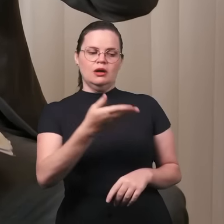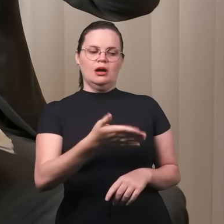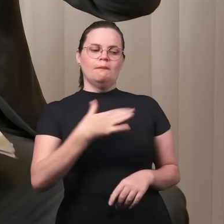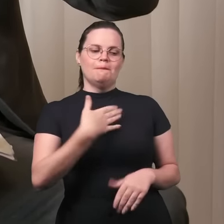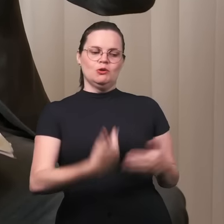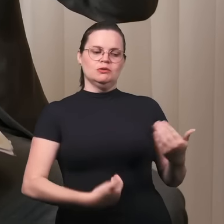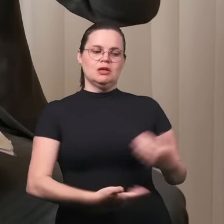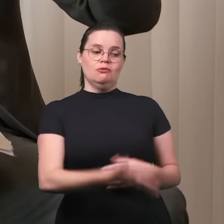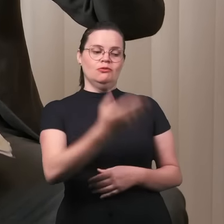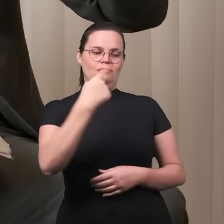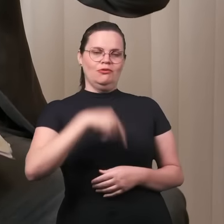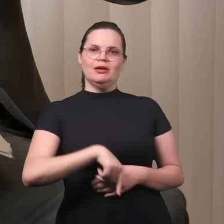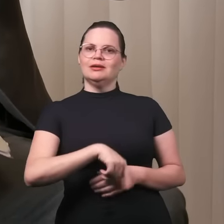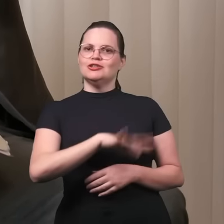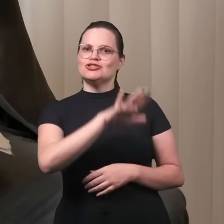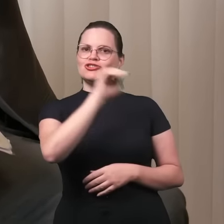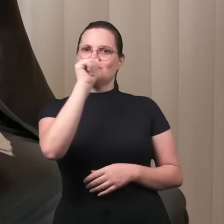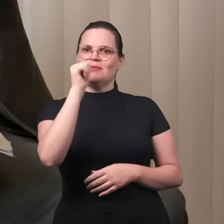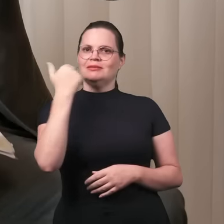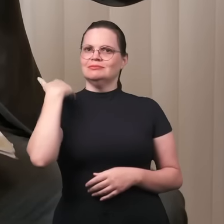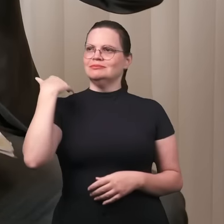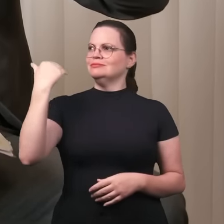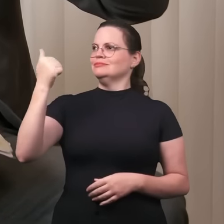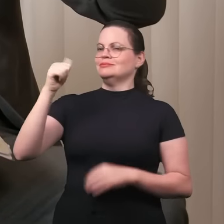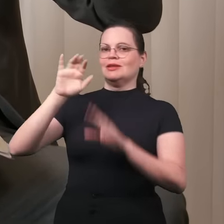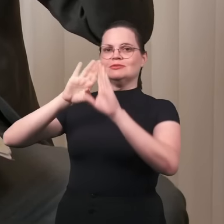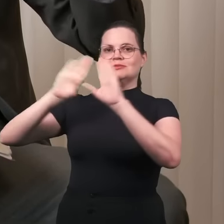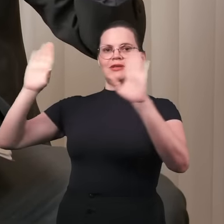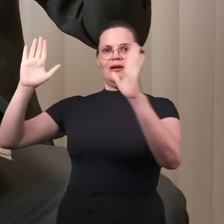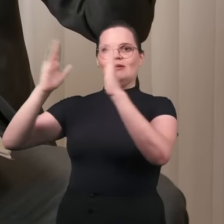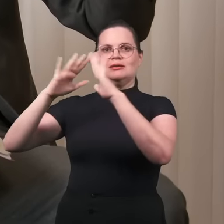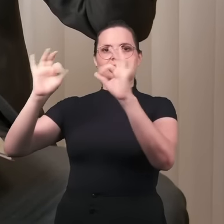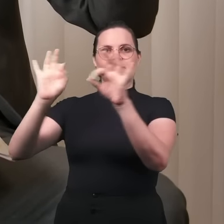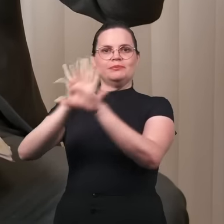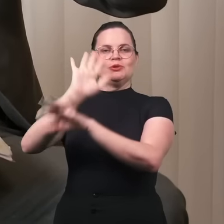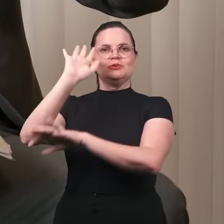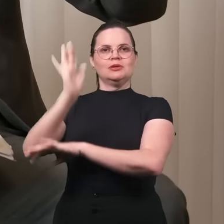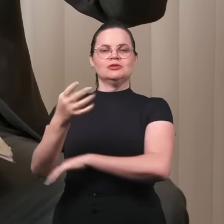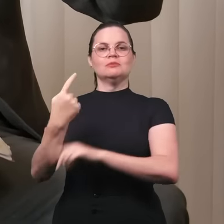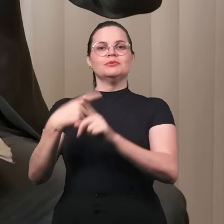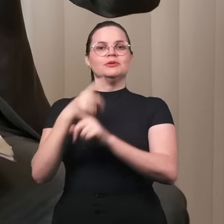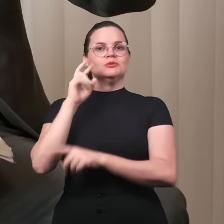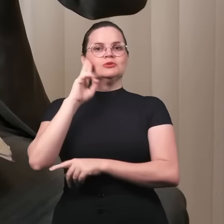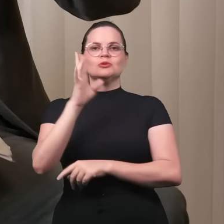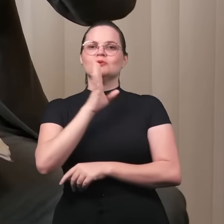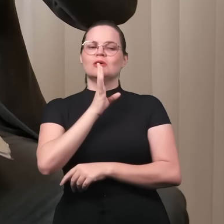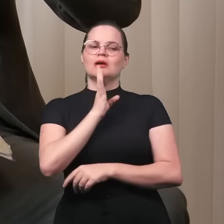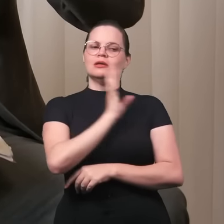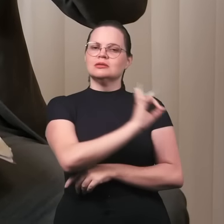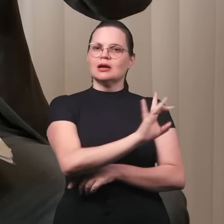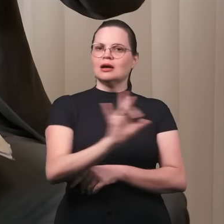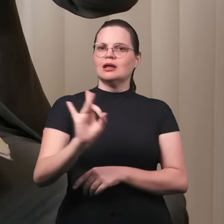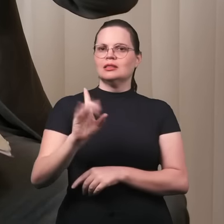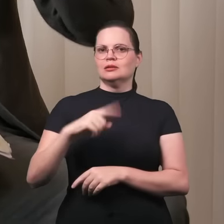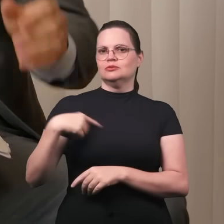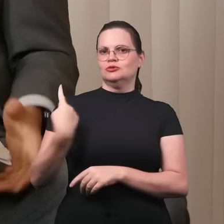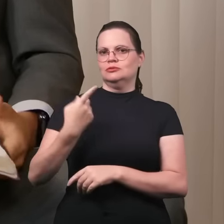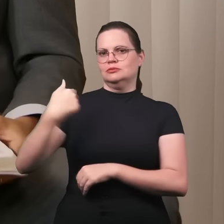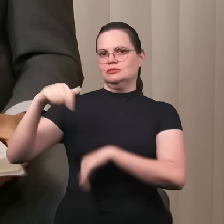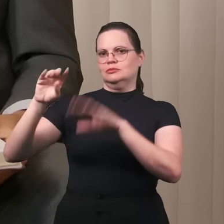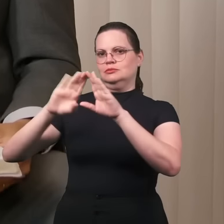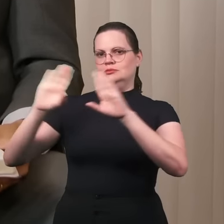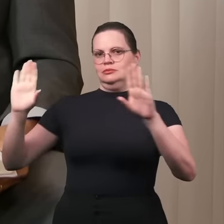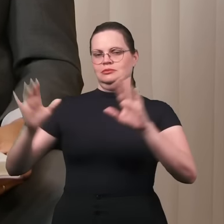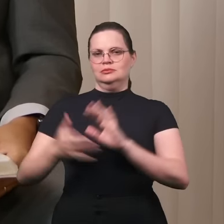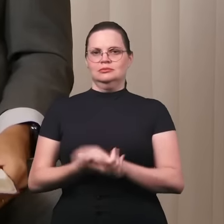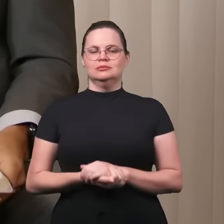cá, vem aqui, né? Aí já tem as moradas preparadas, porque o Senhor conhece cada um de nós que vai herdar a